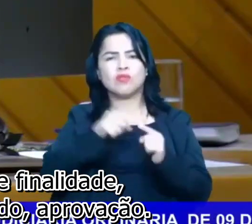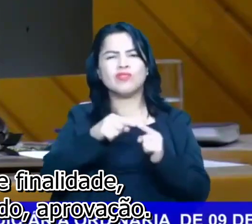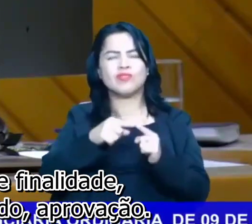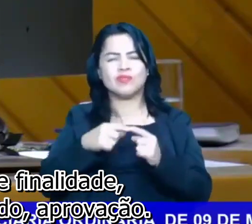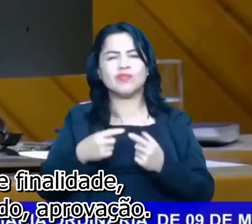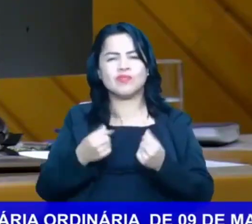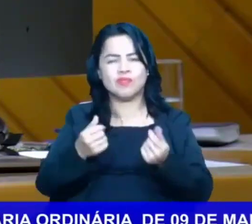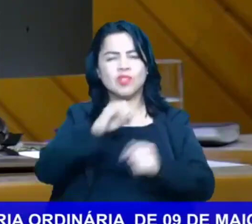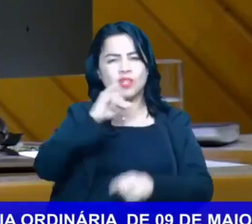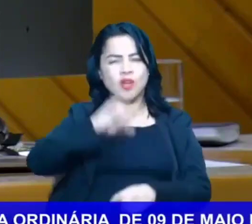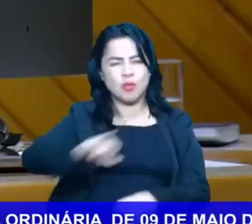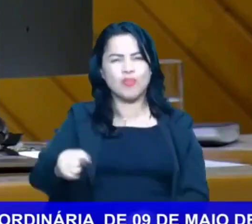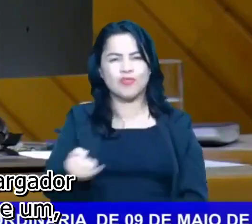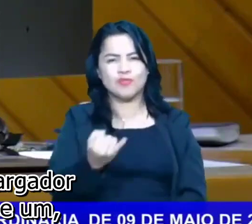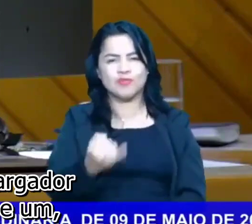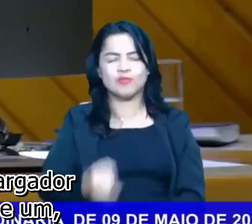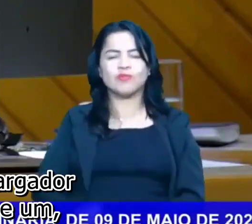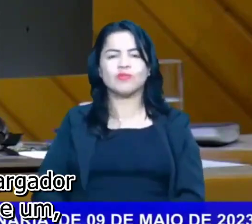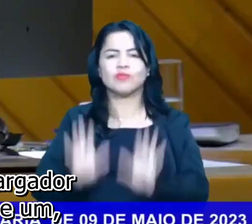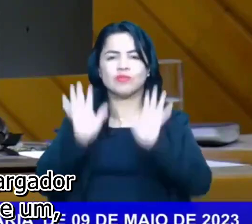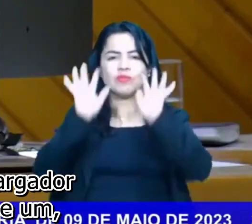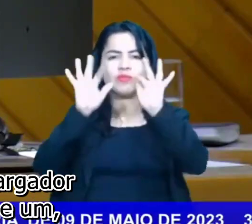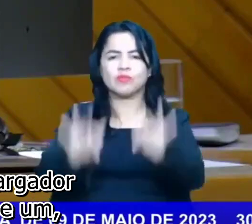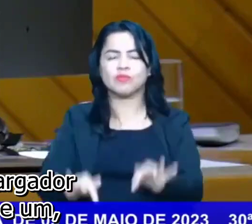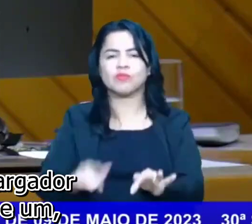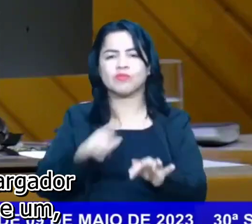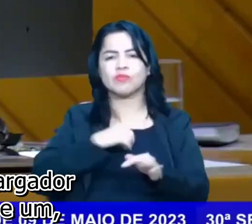mercado, aprovação. E, por fim,